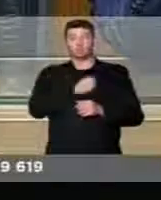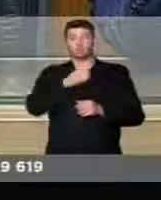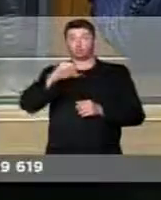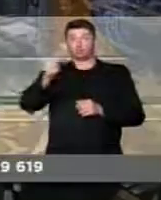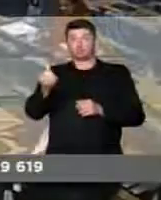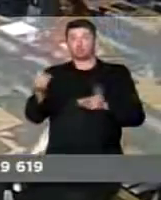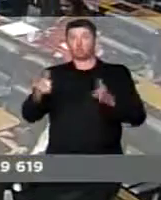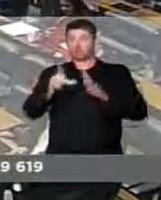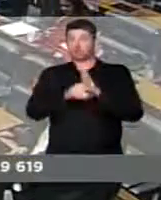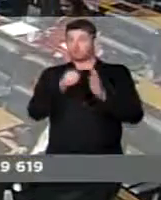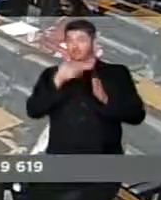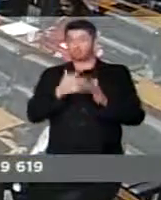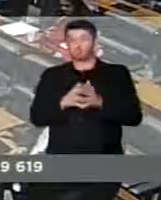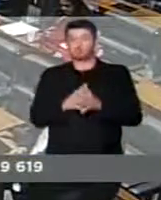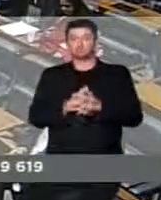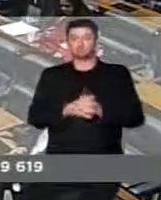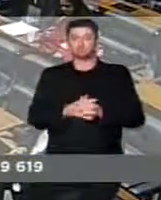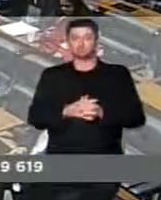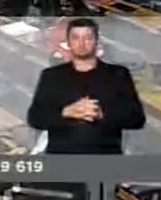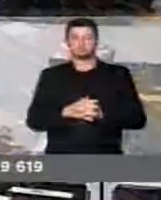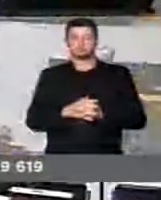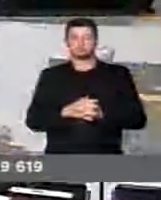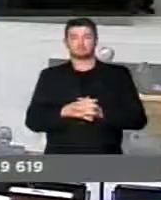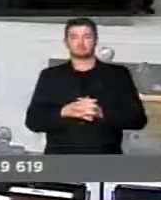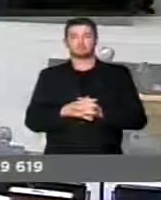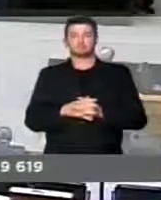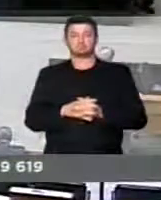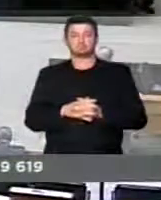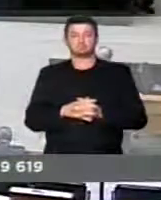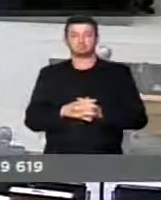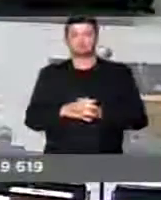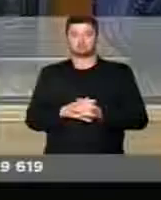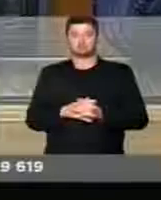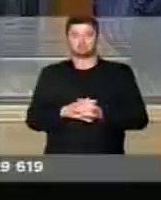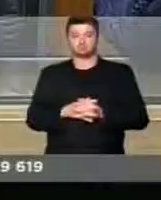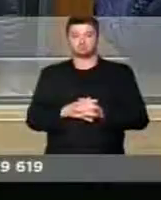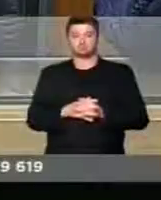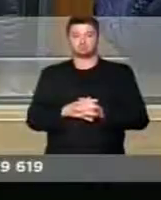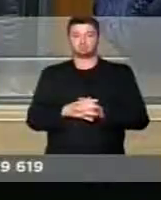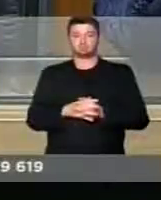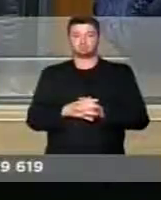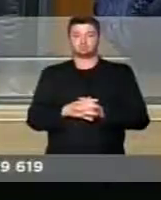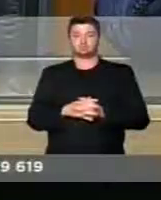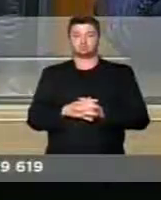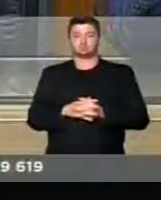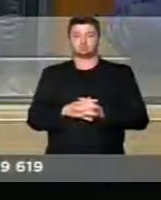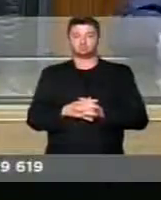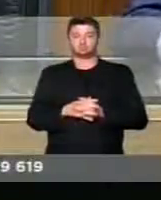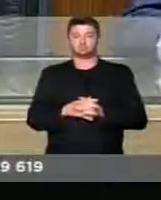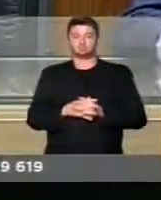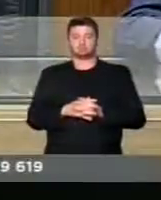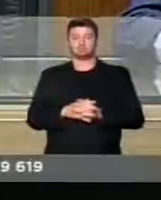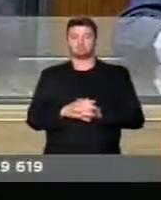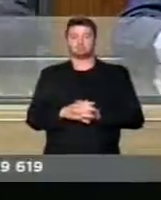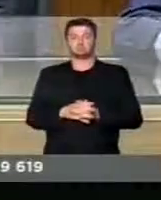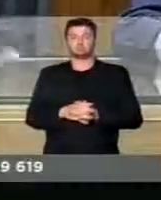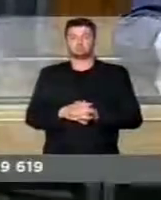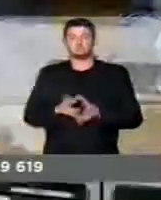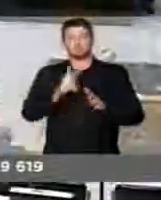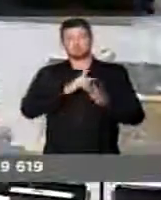96, andou bem a lista agora, hein? Só presidente, só um minuto. Registra, mas eu vou tirar você do 3. Pode tirar. Tá bom, então, pode registrar. Senhor presidente,